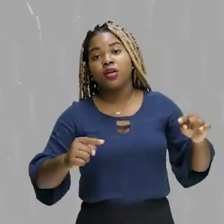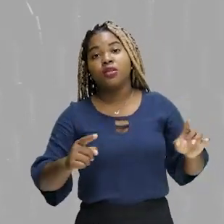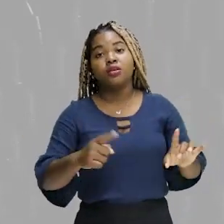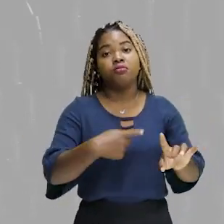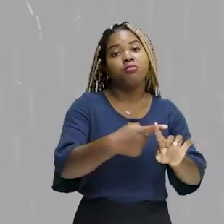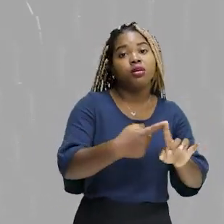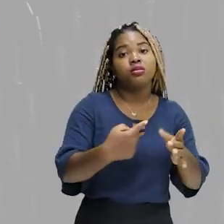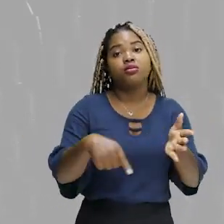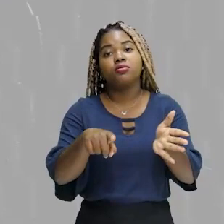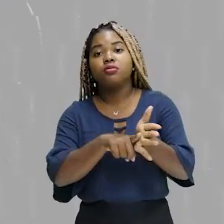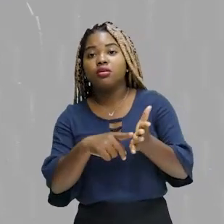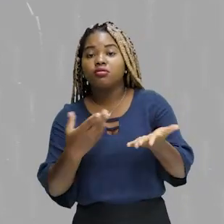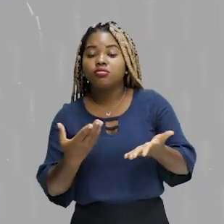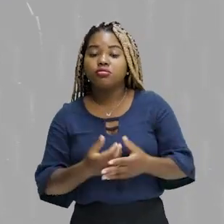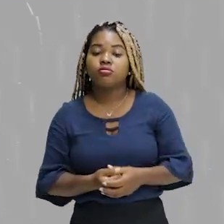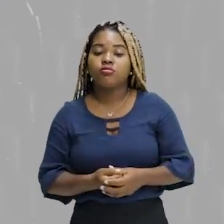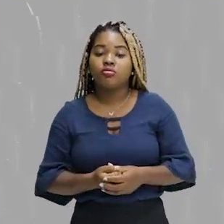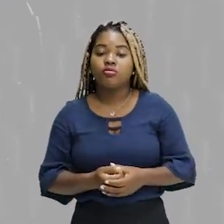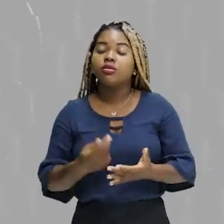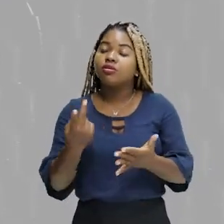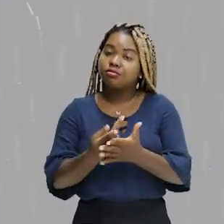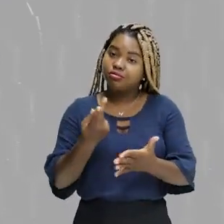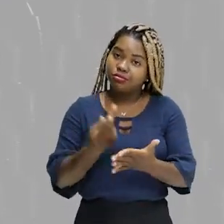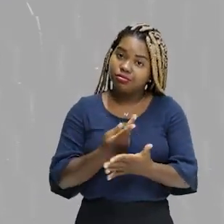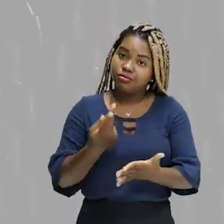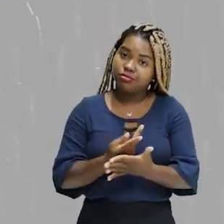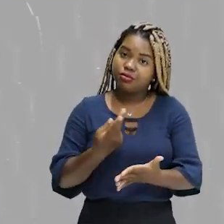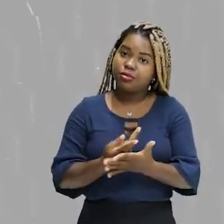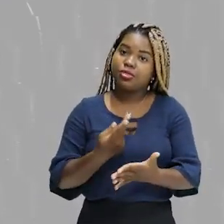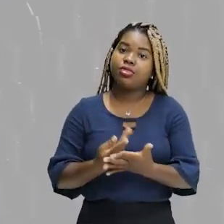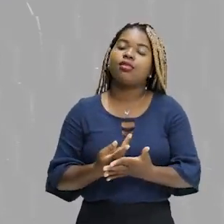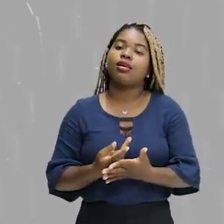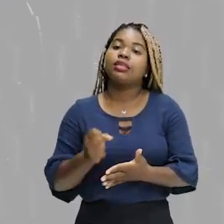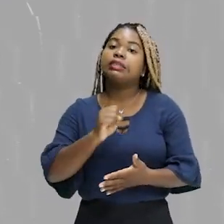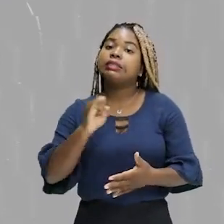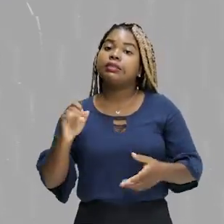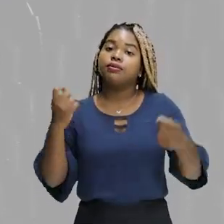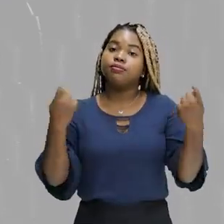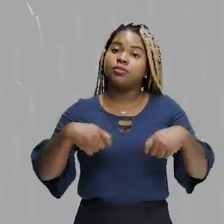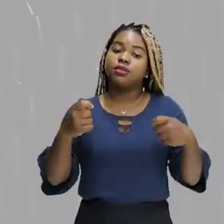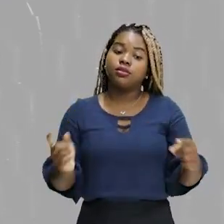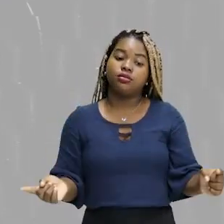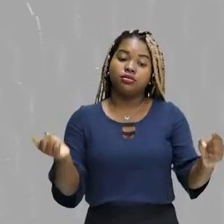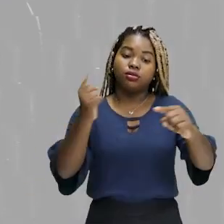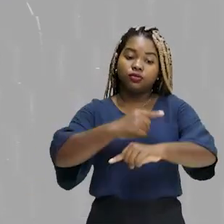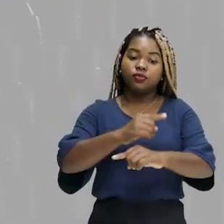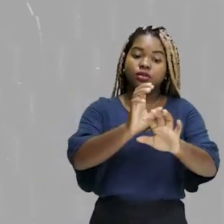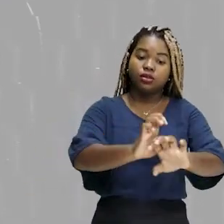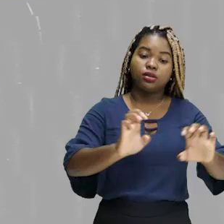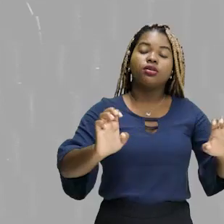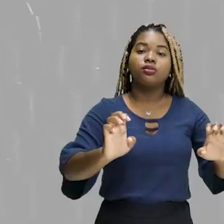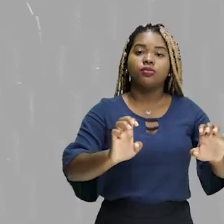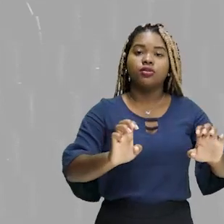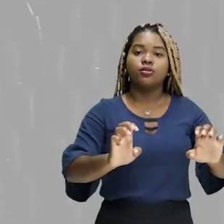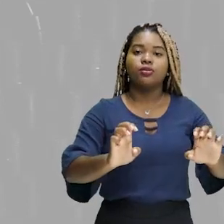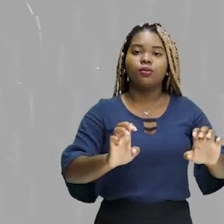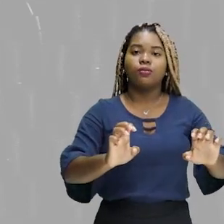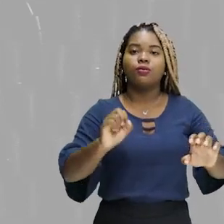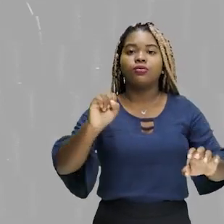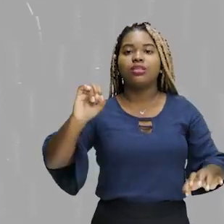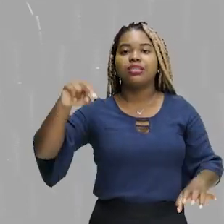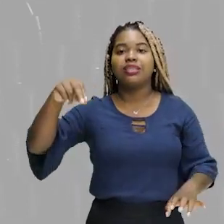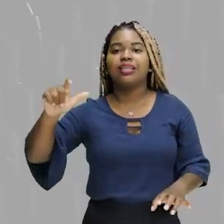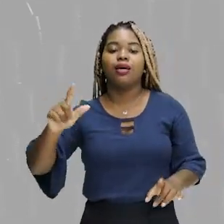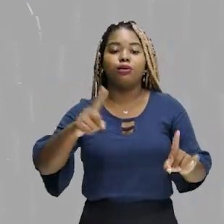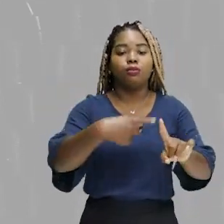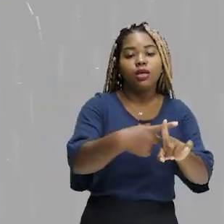né? Acabamos de explicar para vocês. Se for necessário inverter a equação química, o sinal